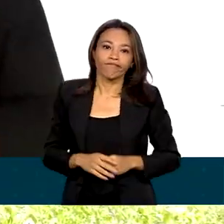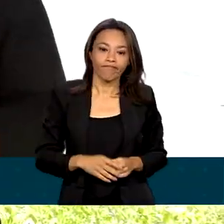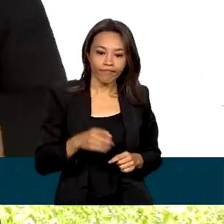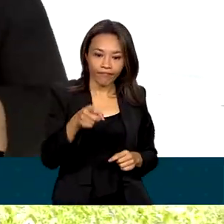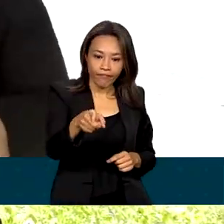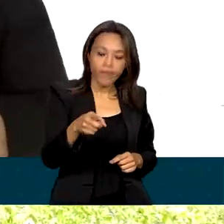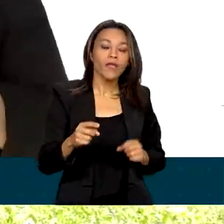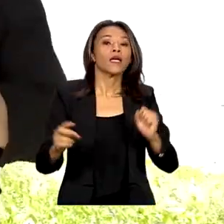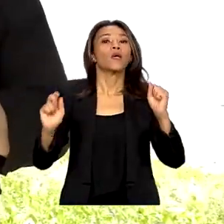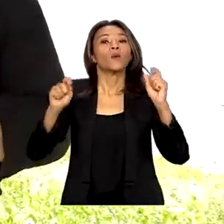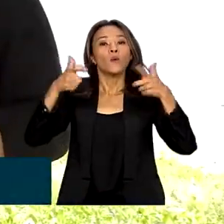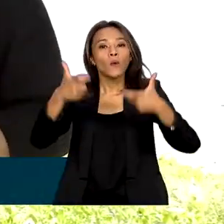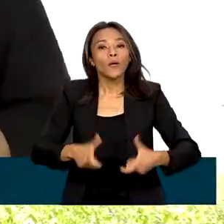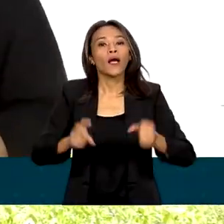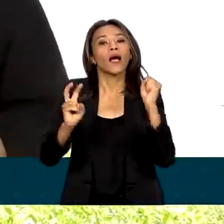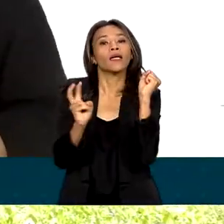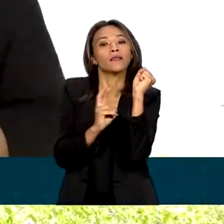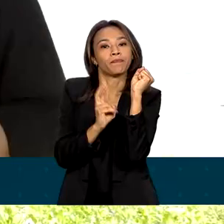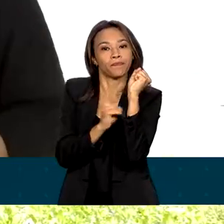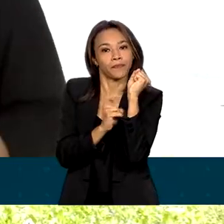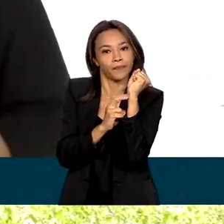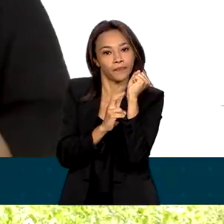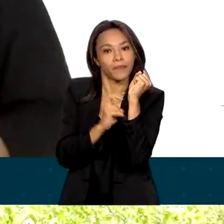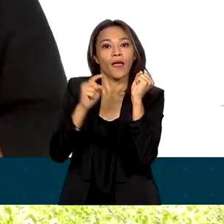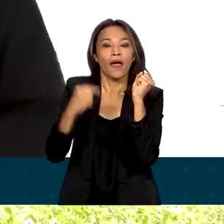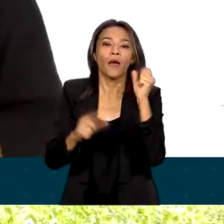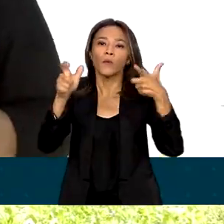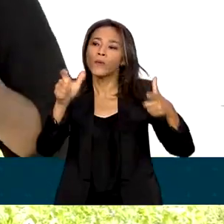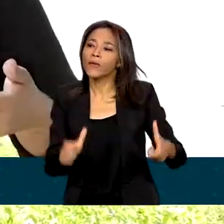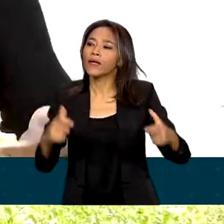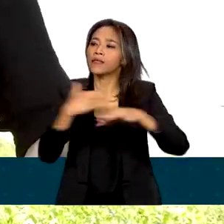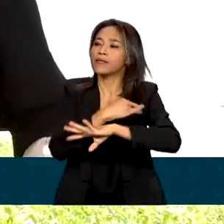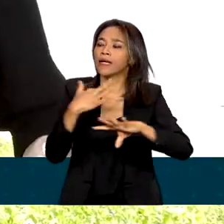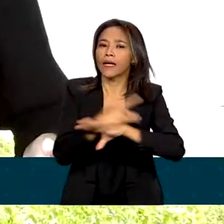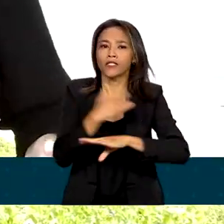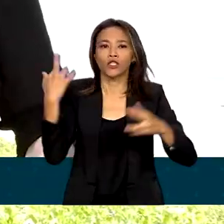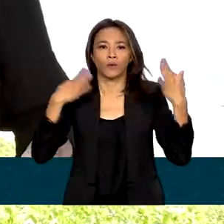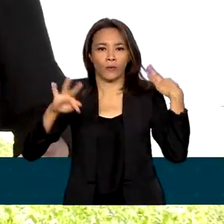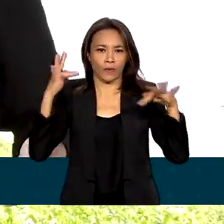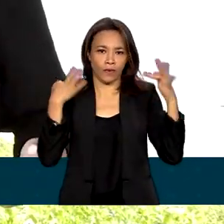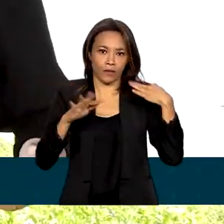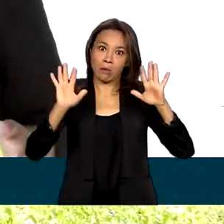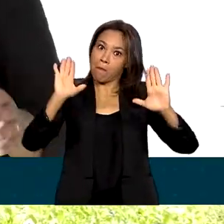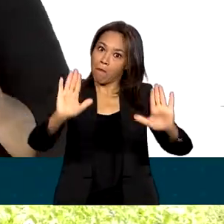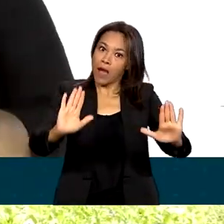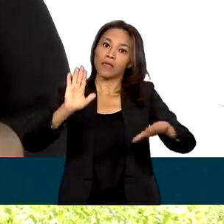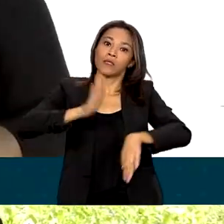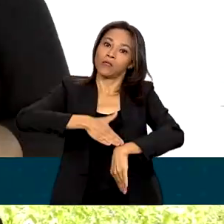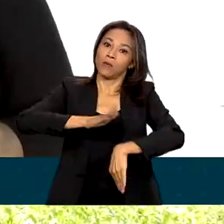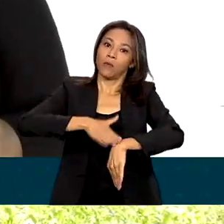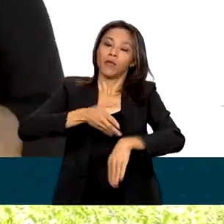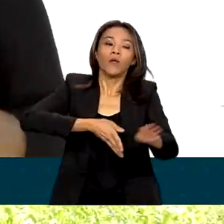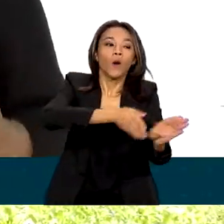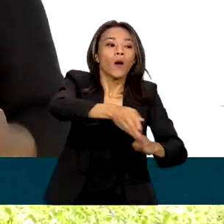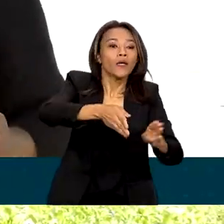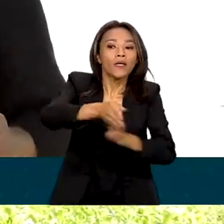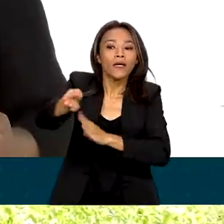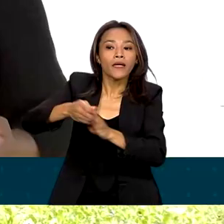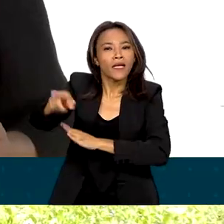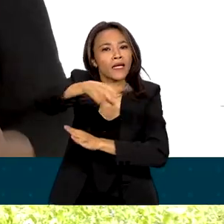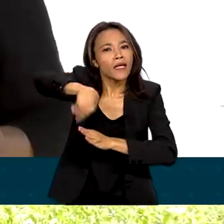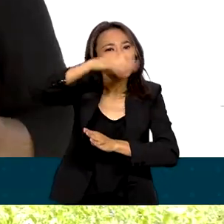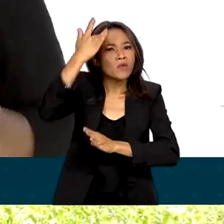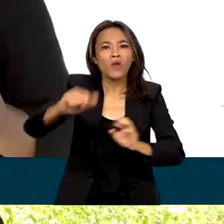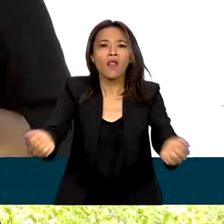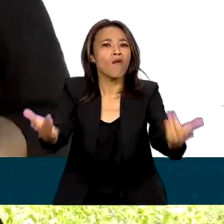Sebastião é um tradicional destino turístico daqui de São Paulo mas neste momento a orientação das autoridades é que as pessoas não